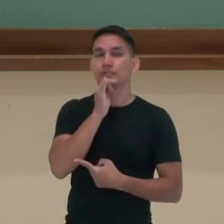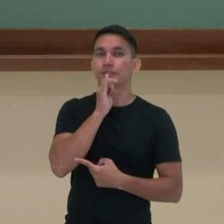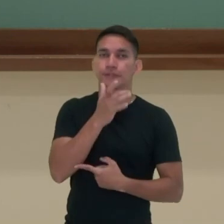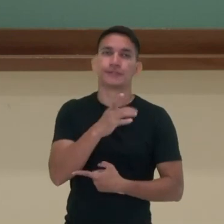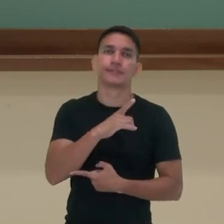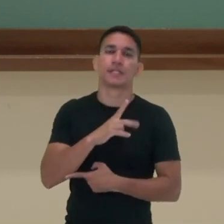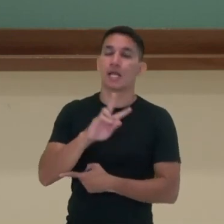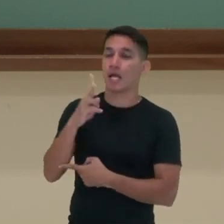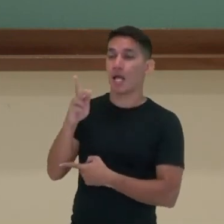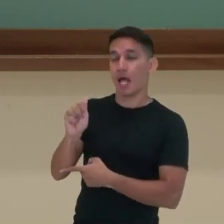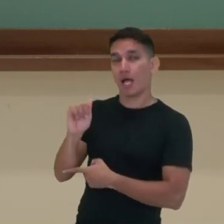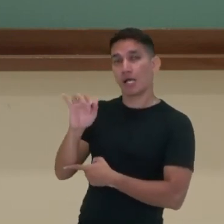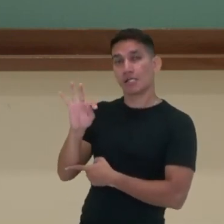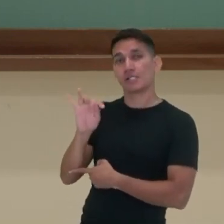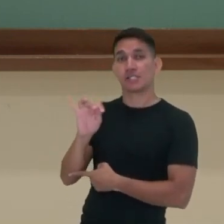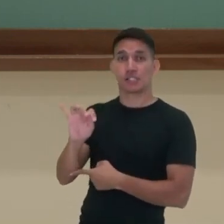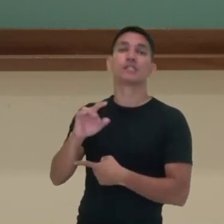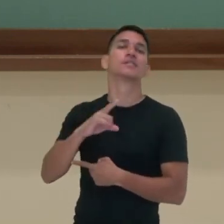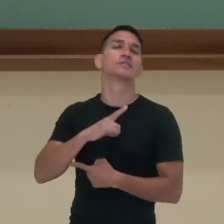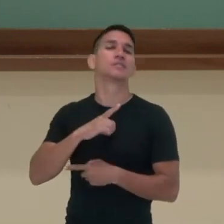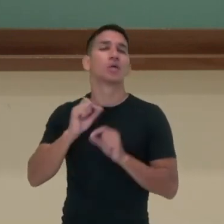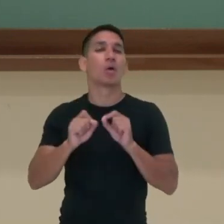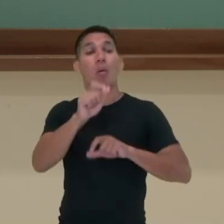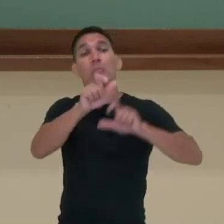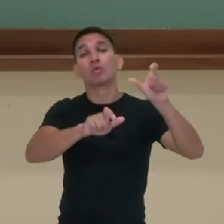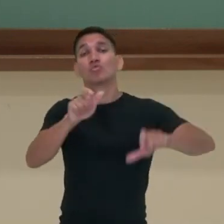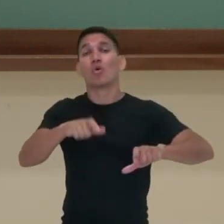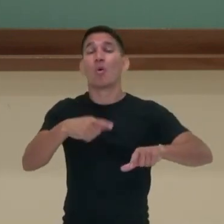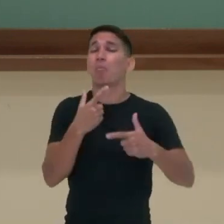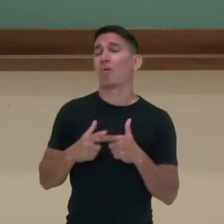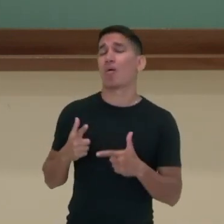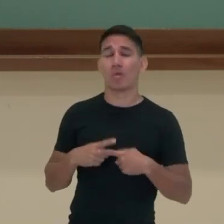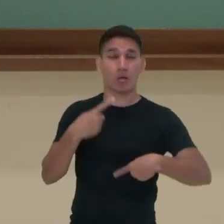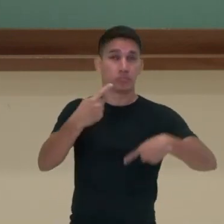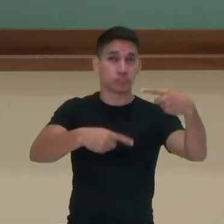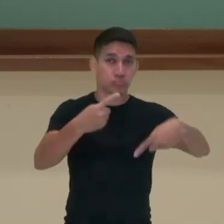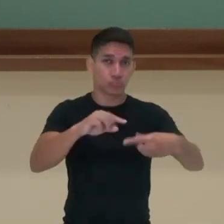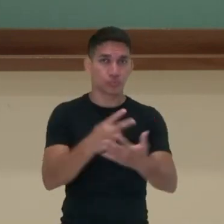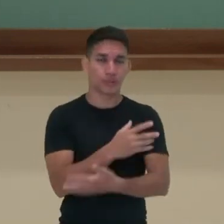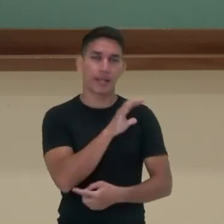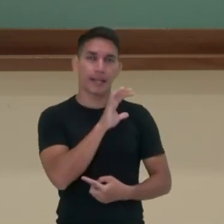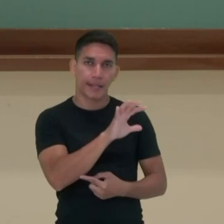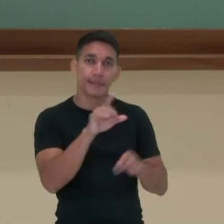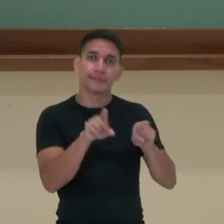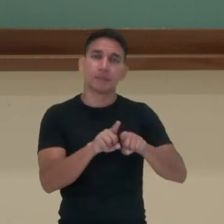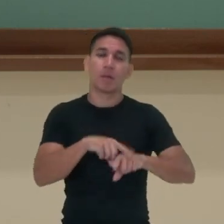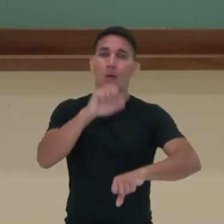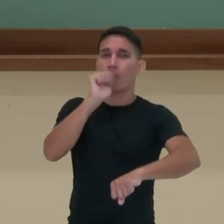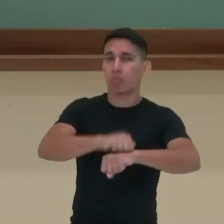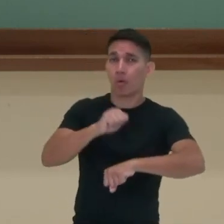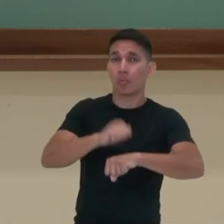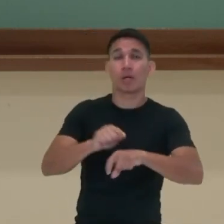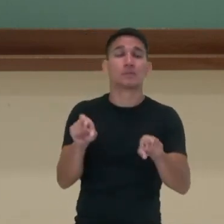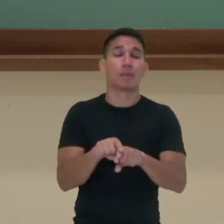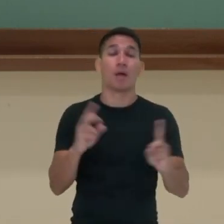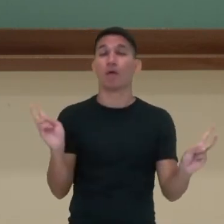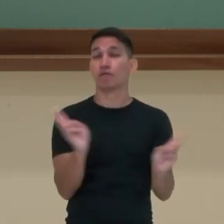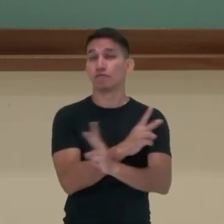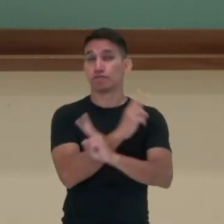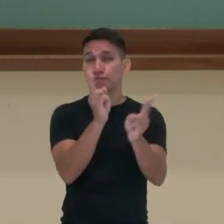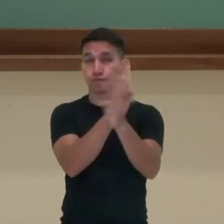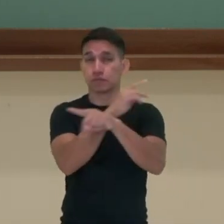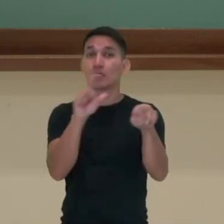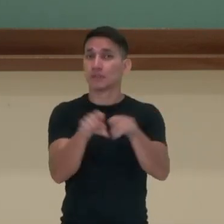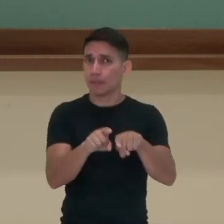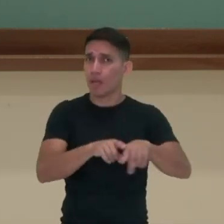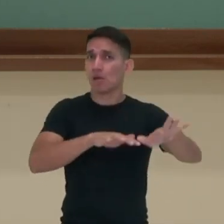né, haitianos fugindo também de problemas políticos que acontecem lá, e também a pobreza, furacões também e até